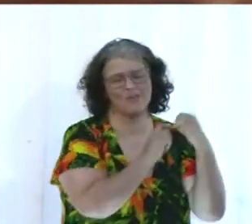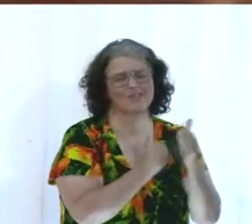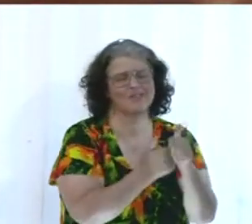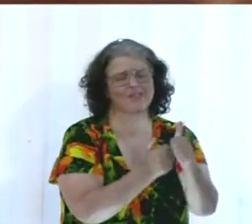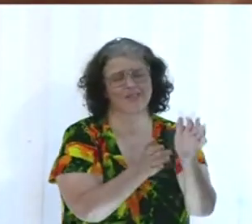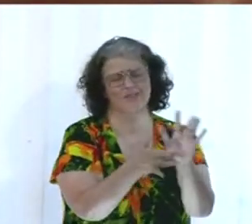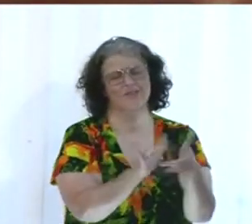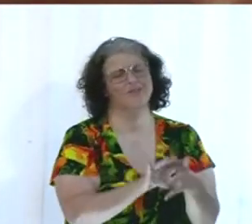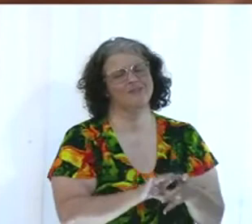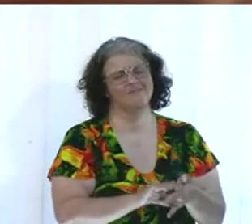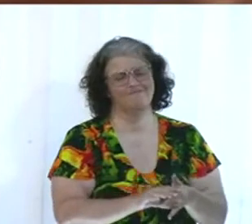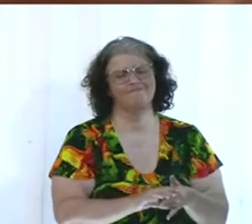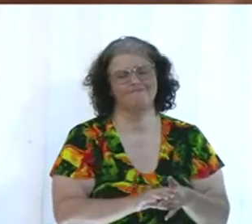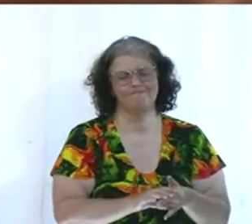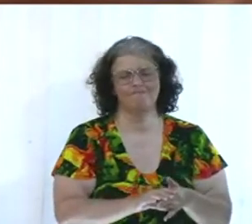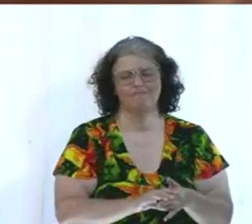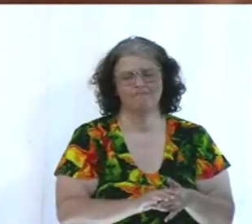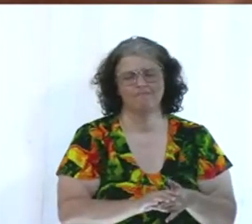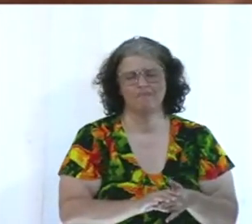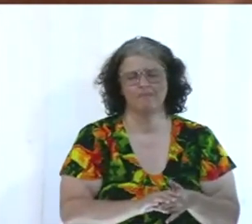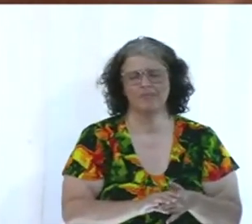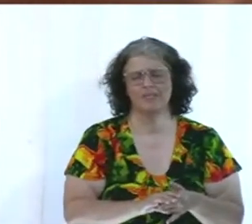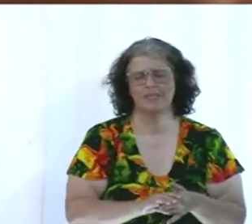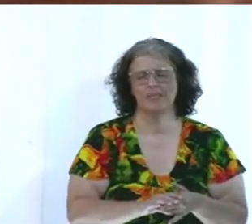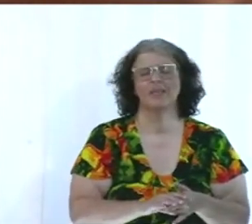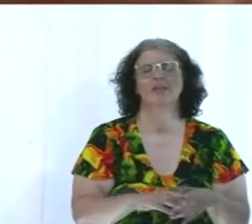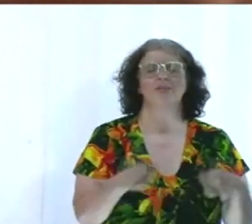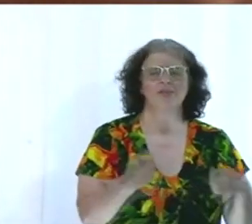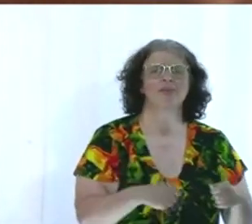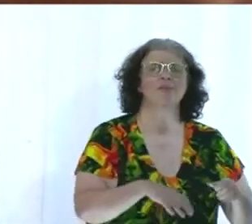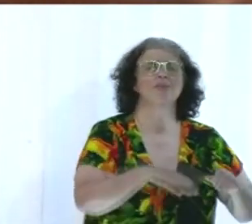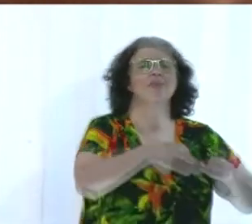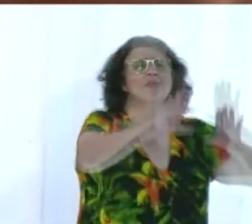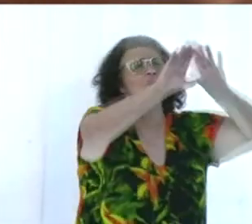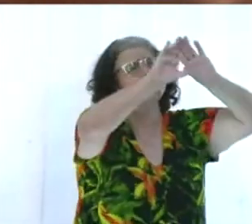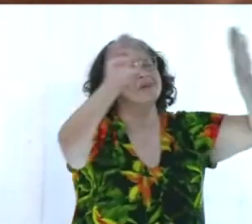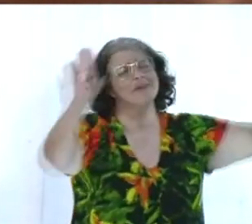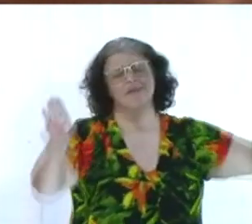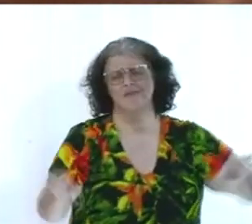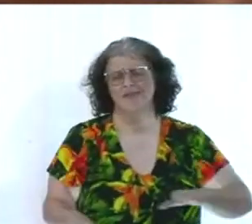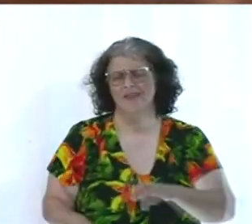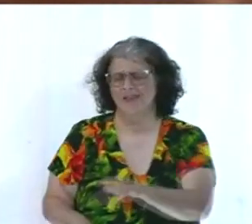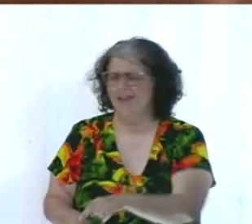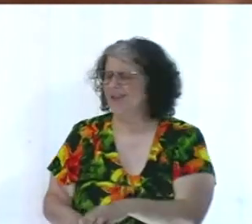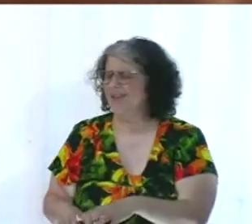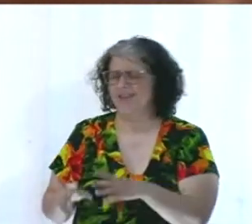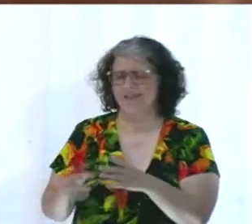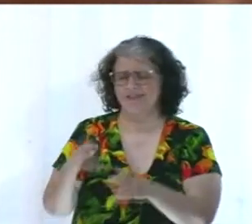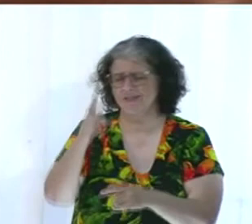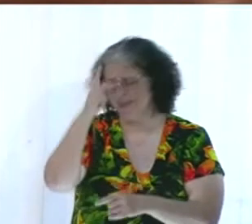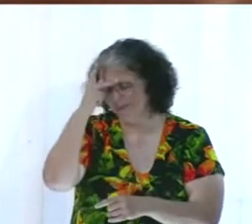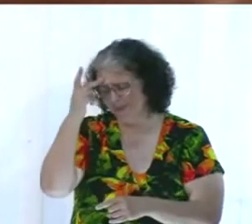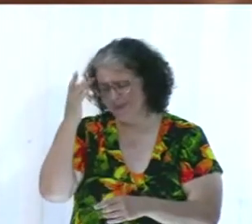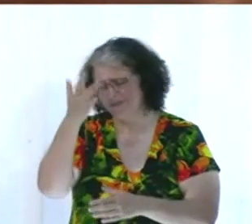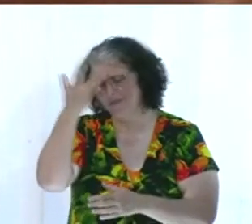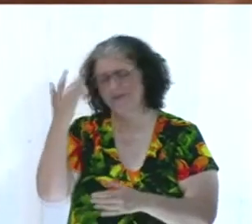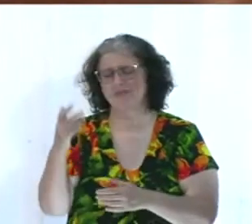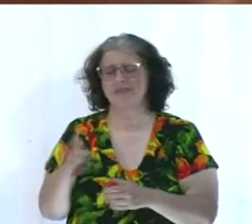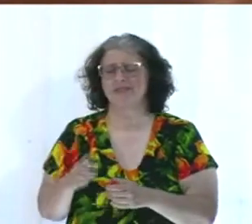de Jesus prega que nós devemos acumular tesouros no céu, buscar o teu reino em primeiro lugar, crendo que as demais coisas